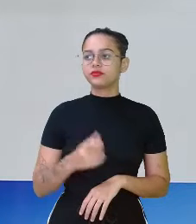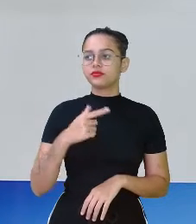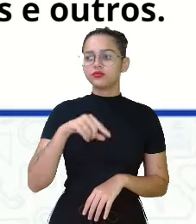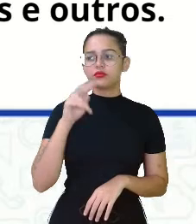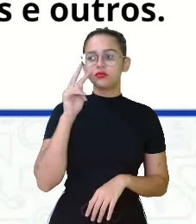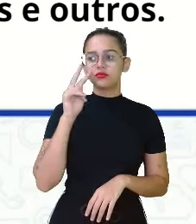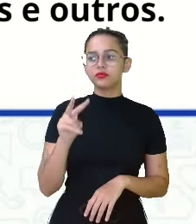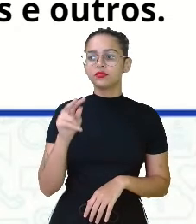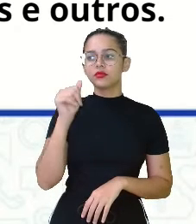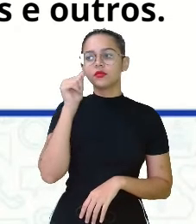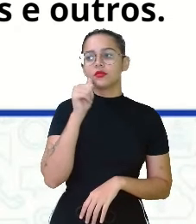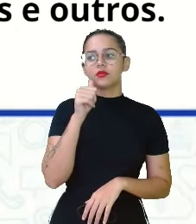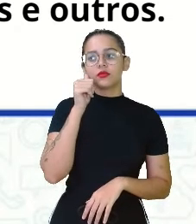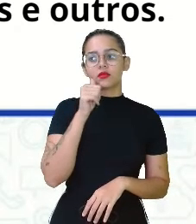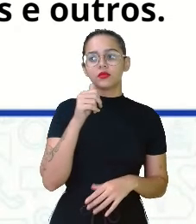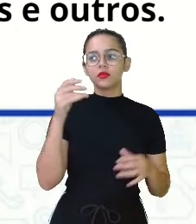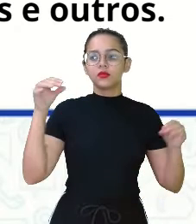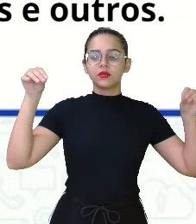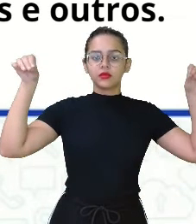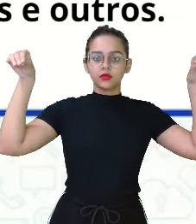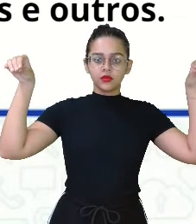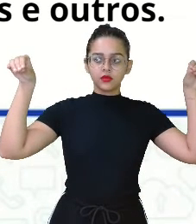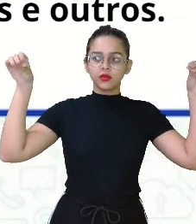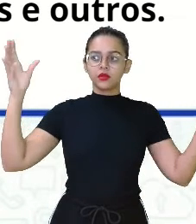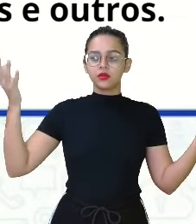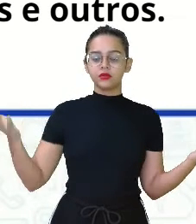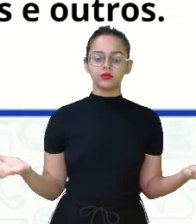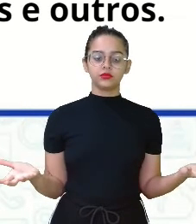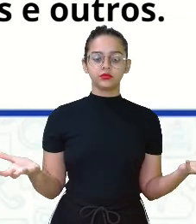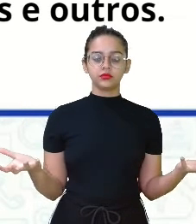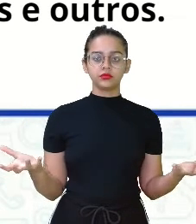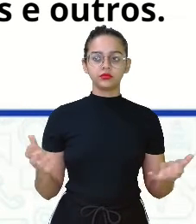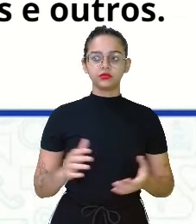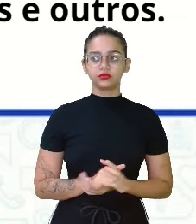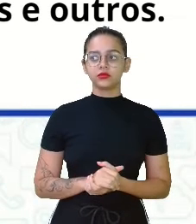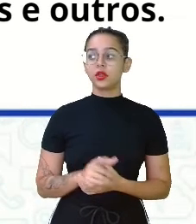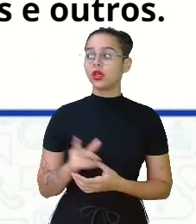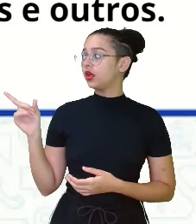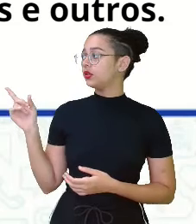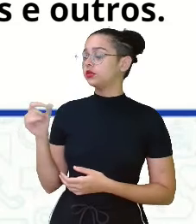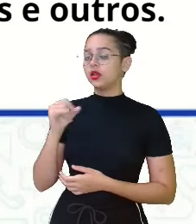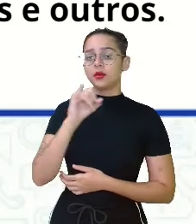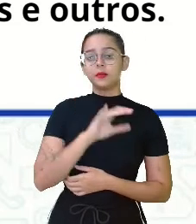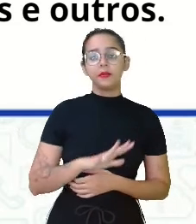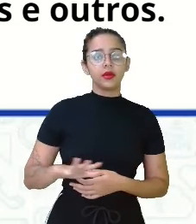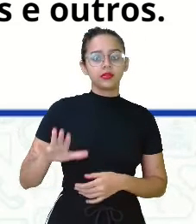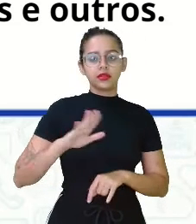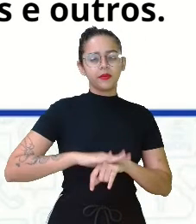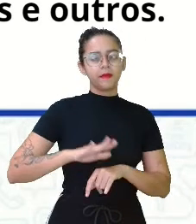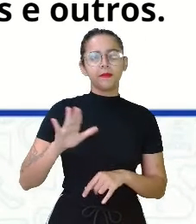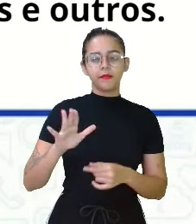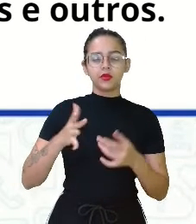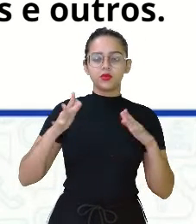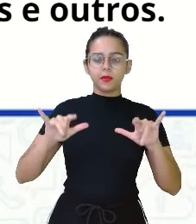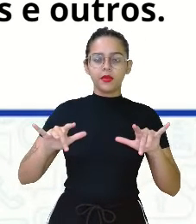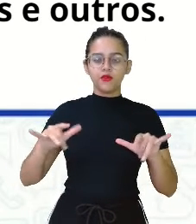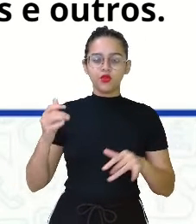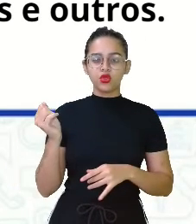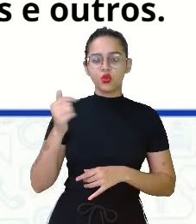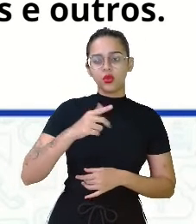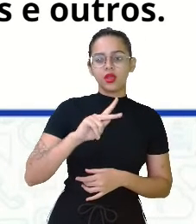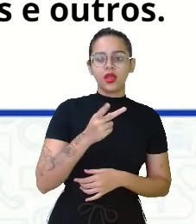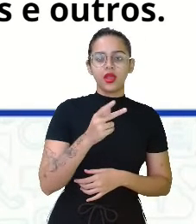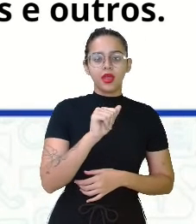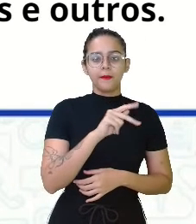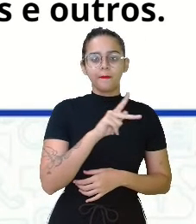vendo eu coloquei esse caso, essa imagem, na verdade ela está mais para uma performance. Sim. Do que para um